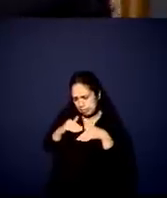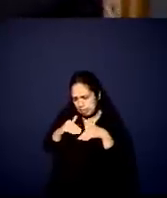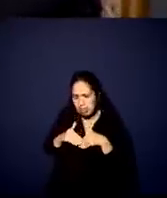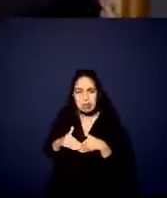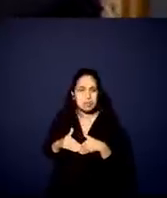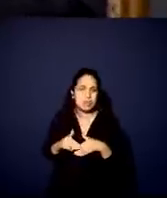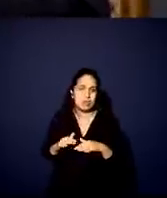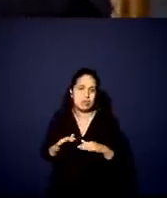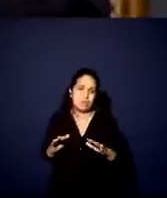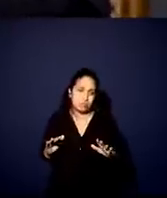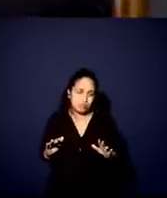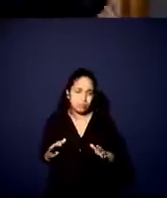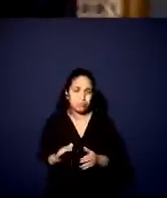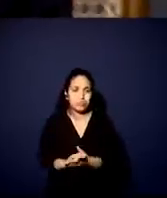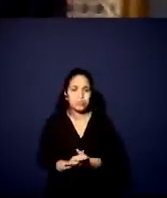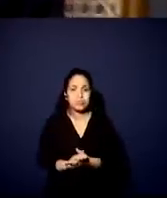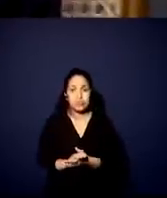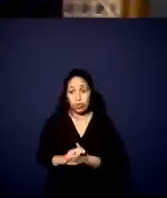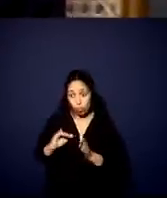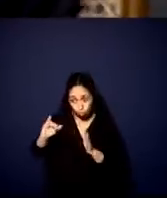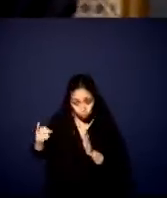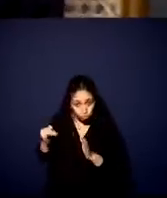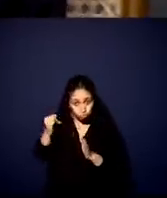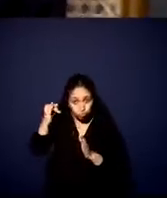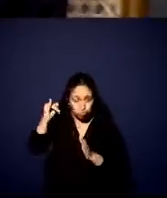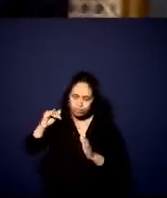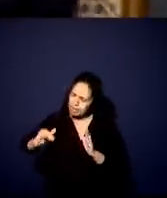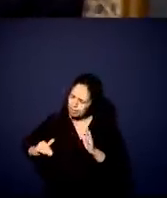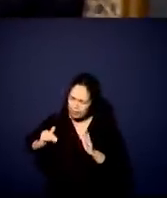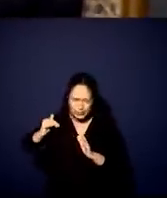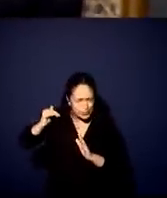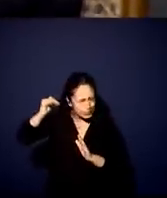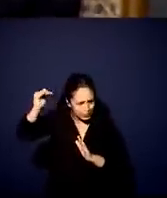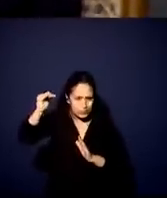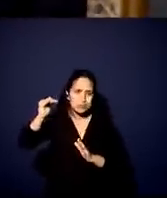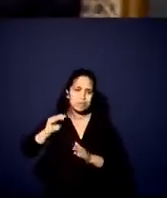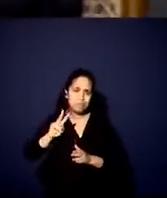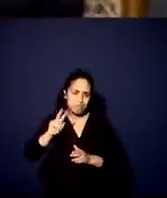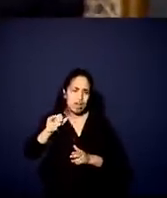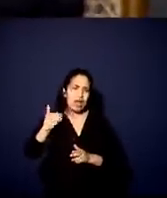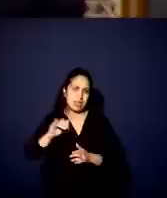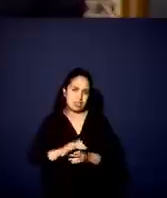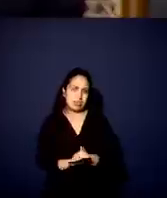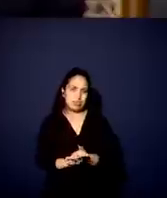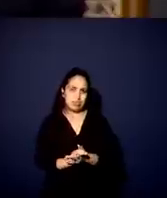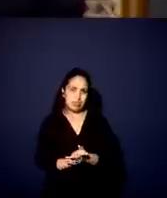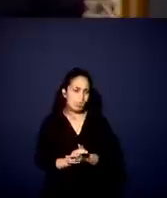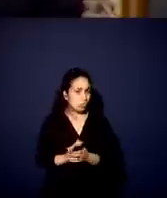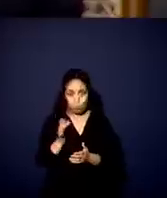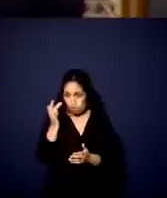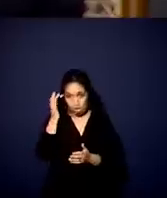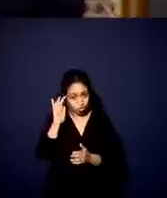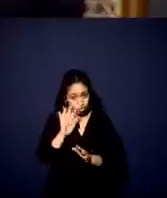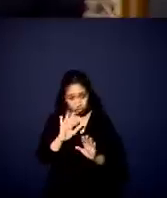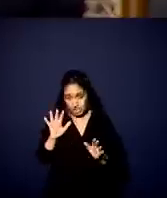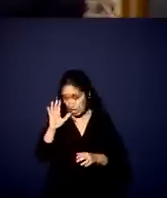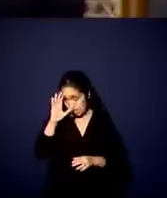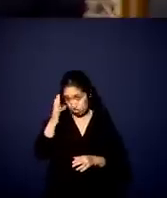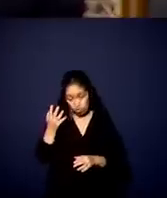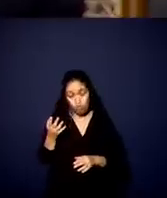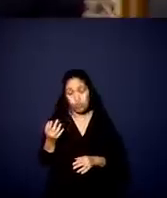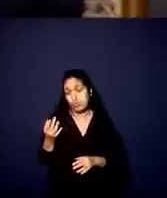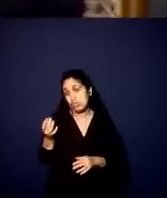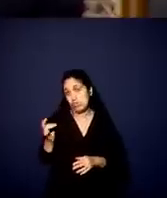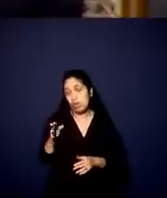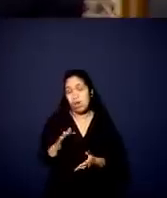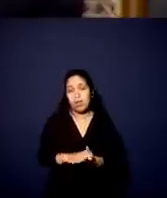na cronismo é de que o Júlio vai ter que subir mais vai ter que apertar mais para isso eu não acho que dê para resolver simplesmente com